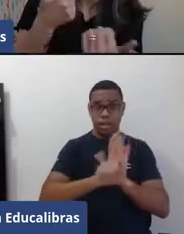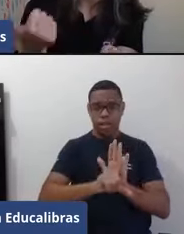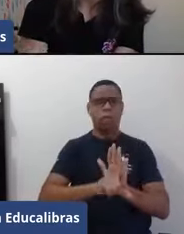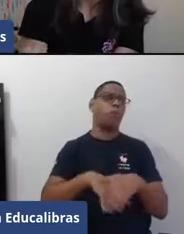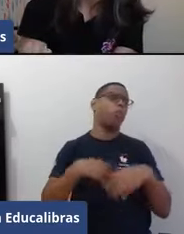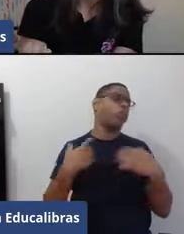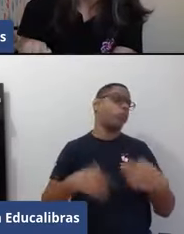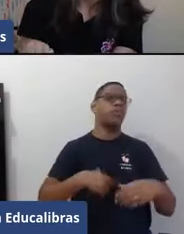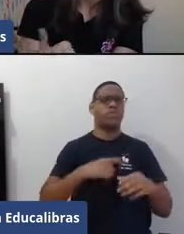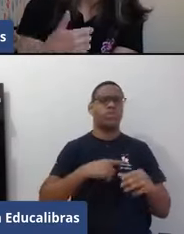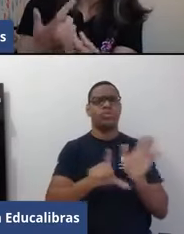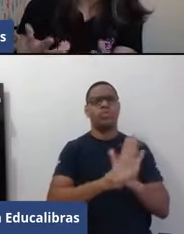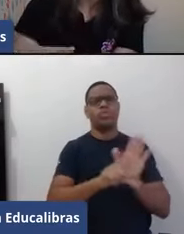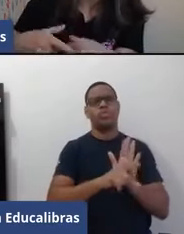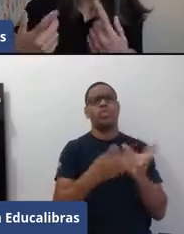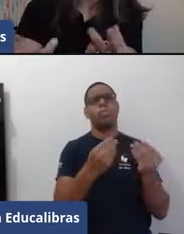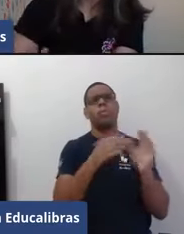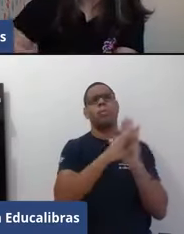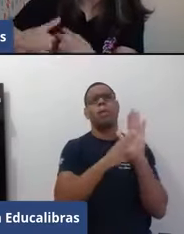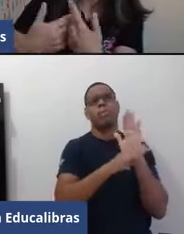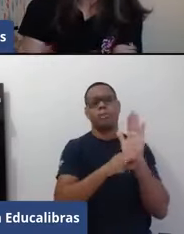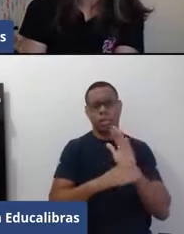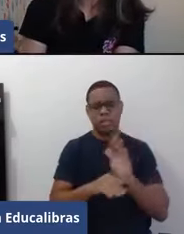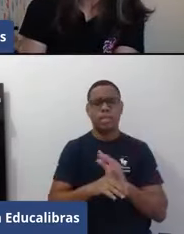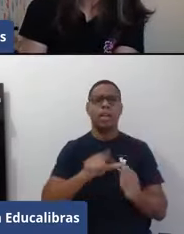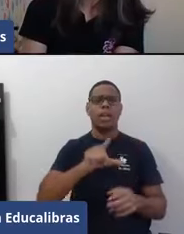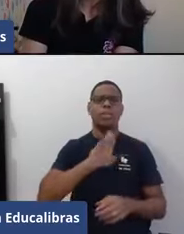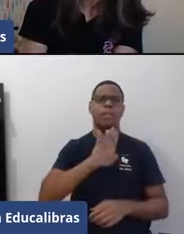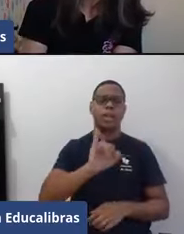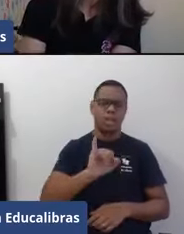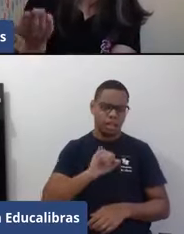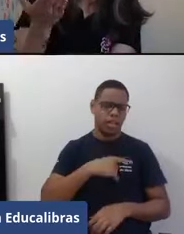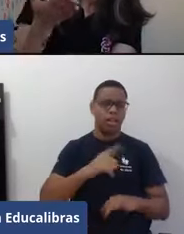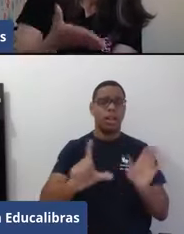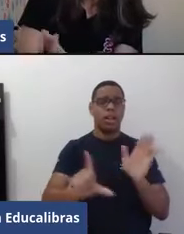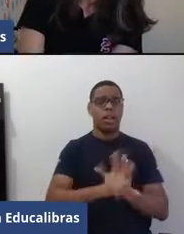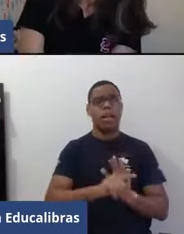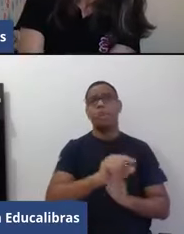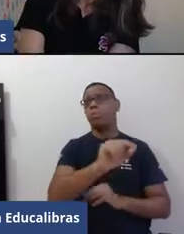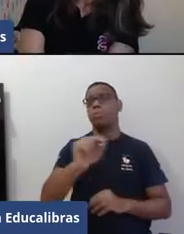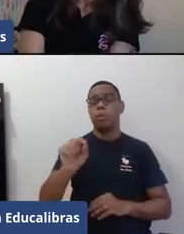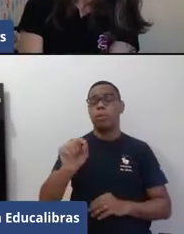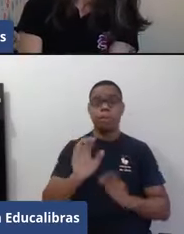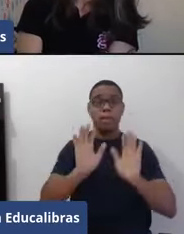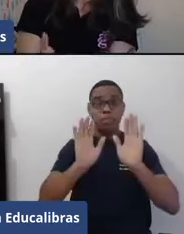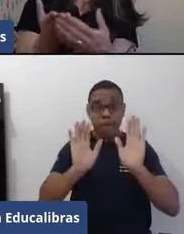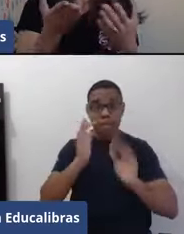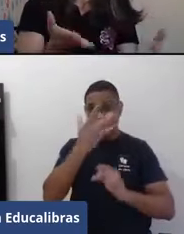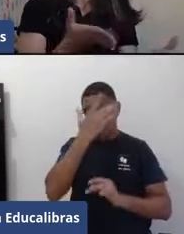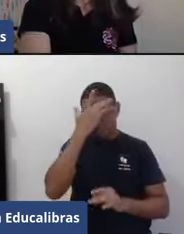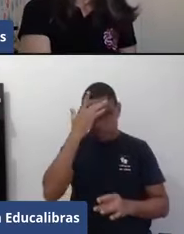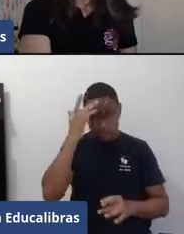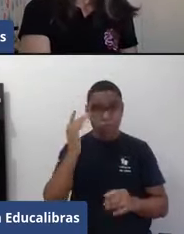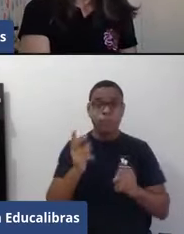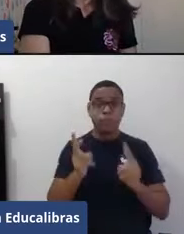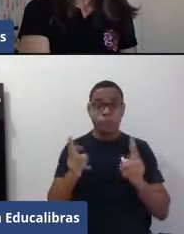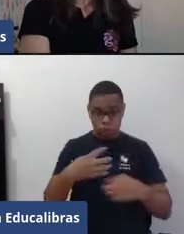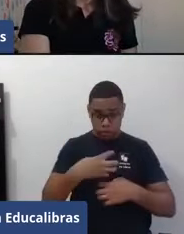Um monte de leis. A Convenção, a LBI, tantas outras normas técnicas. Porém, as pessoas continuam com